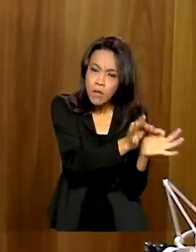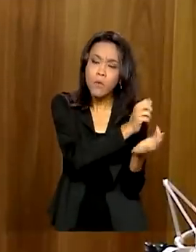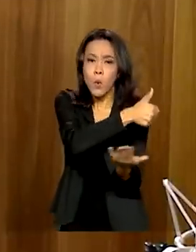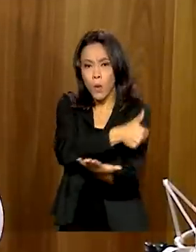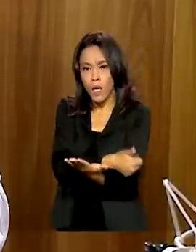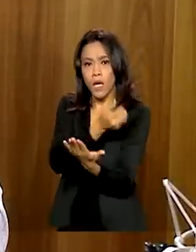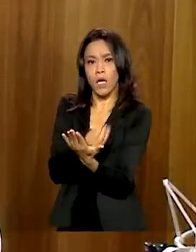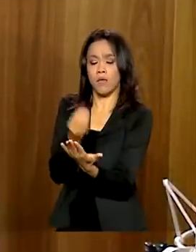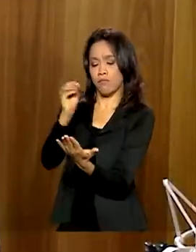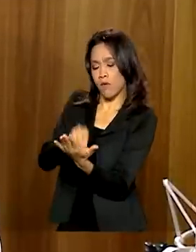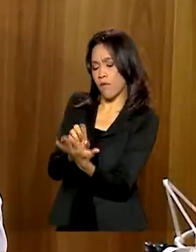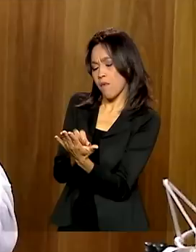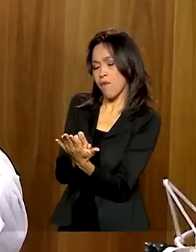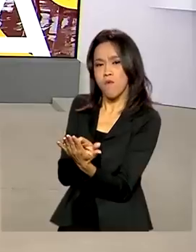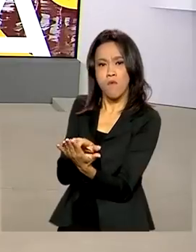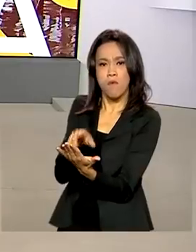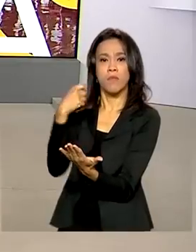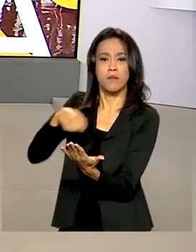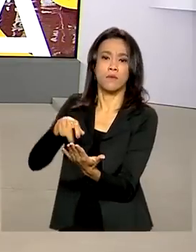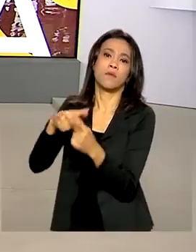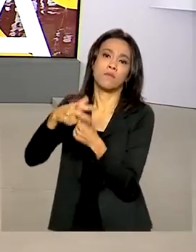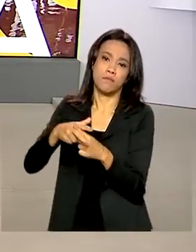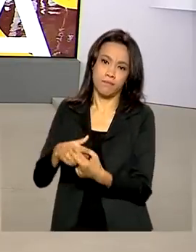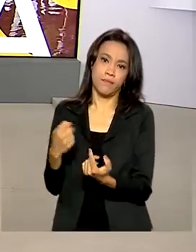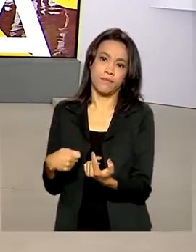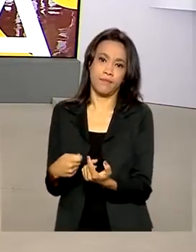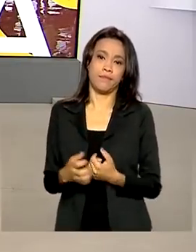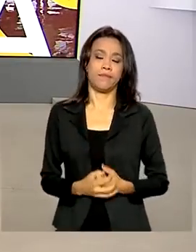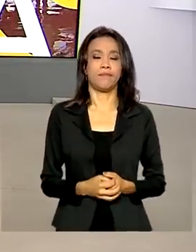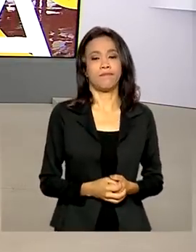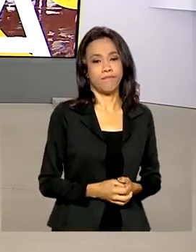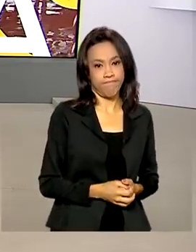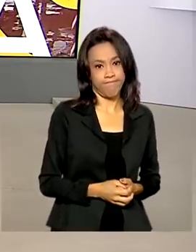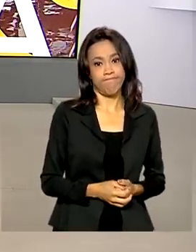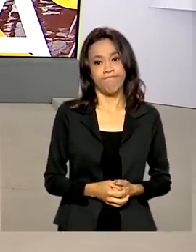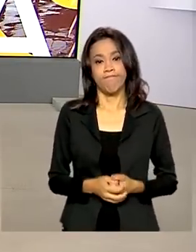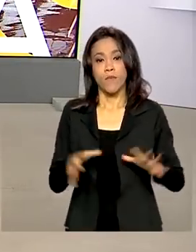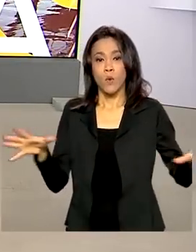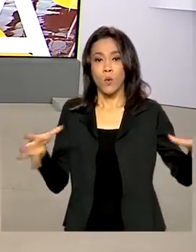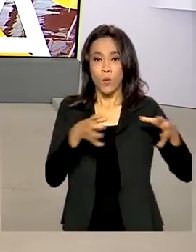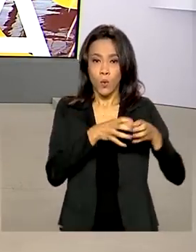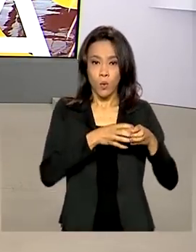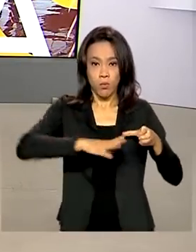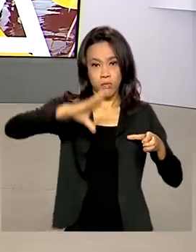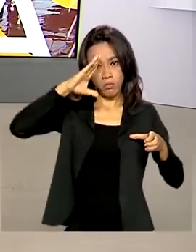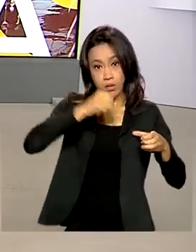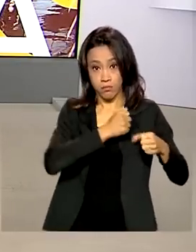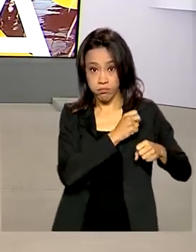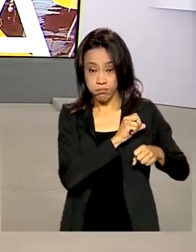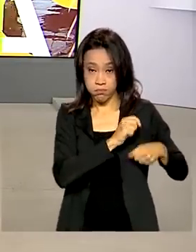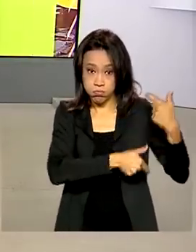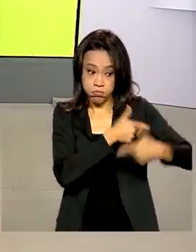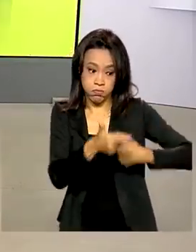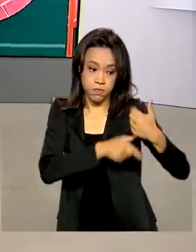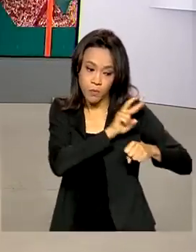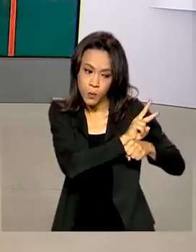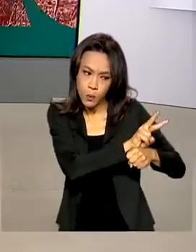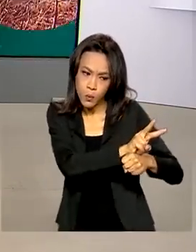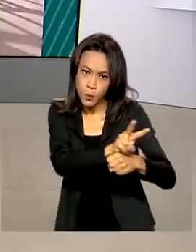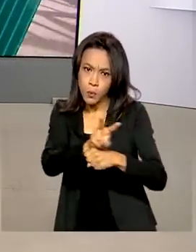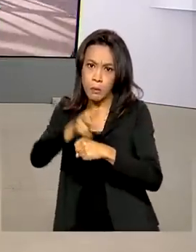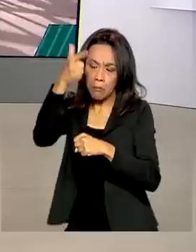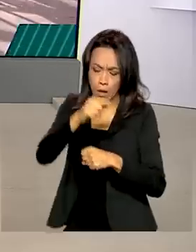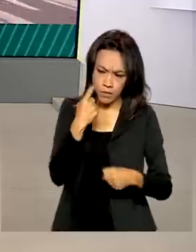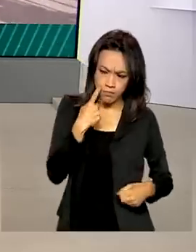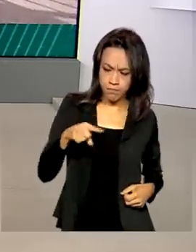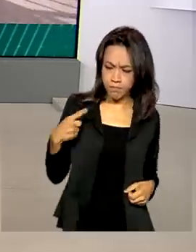na palma da mão por meio do celular. A Operação Guardiões do Bioma registrou mais uma apreensão de ouro